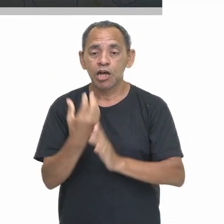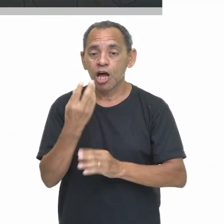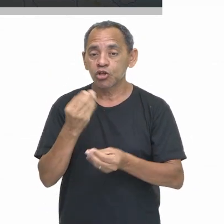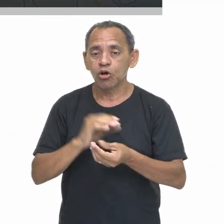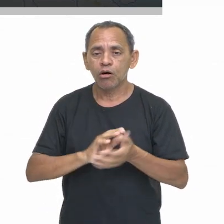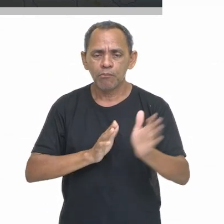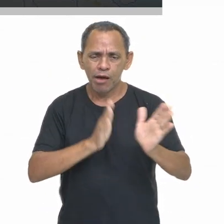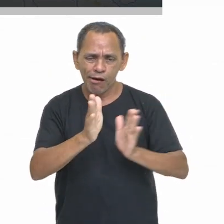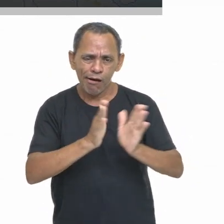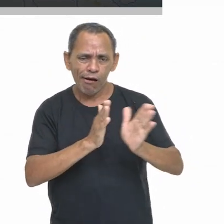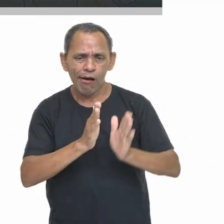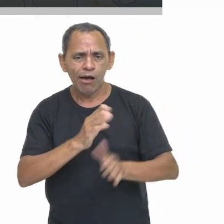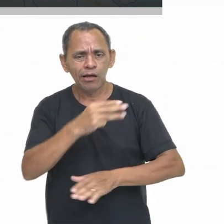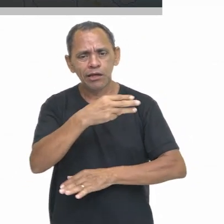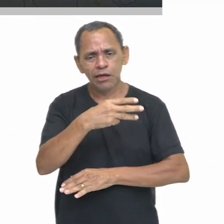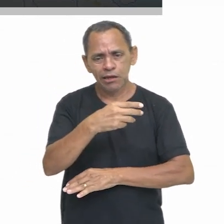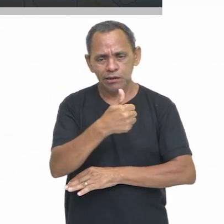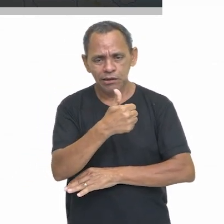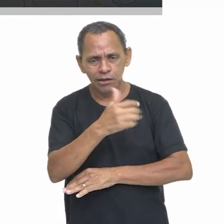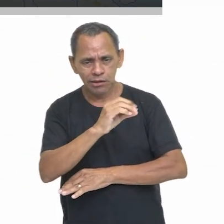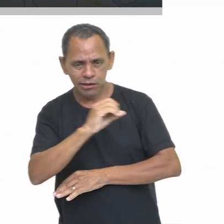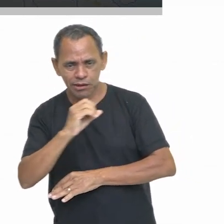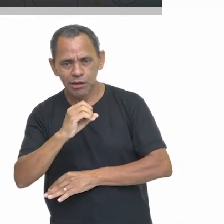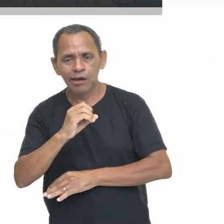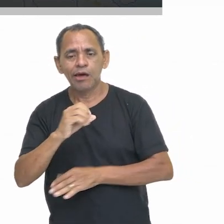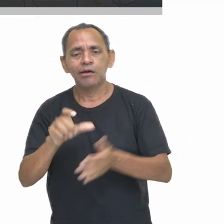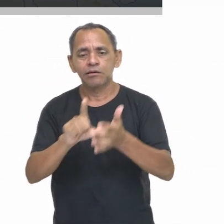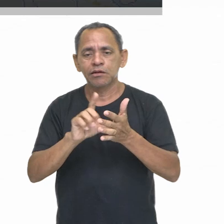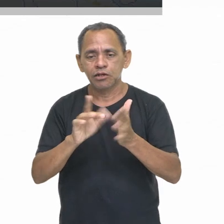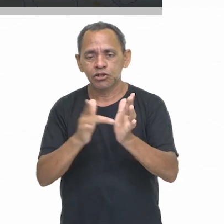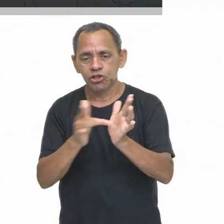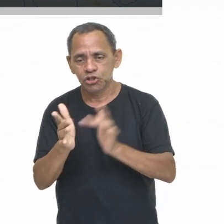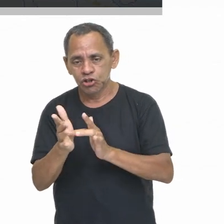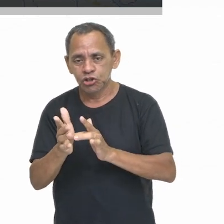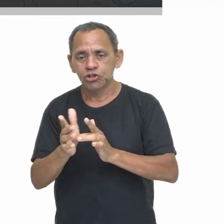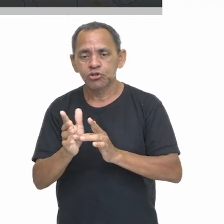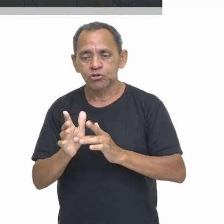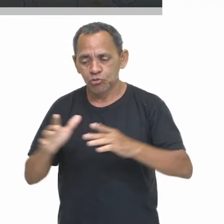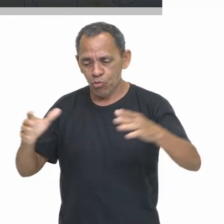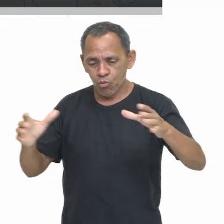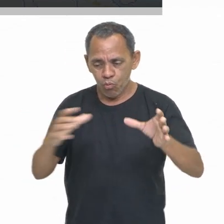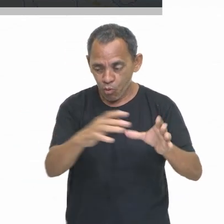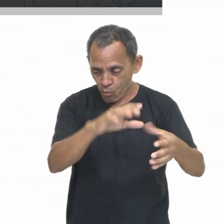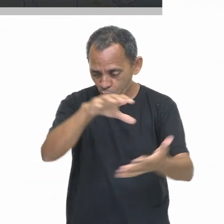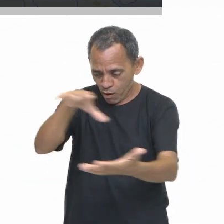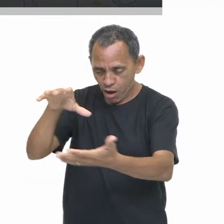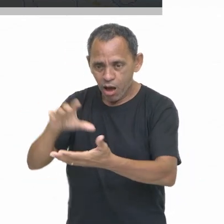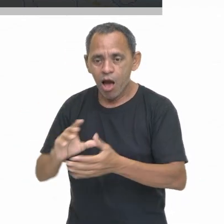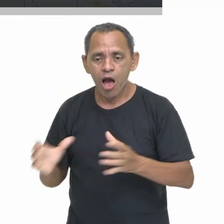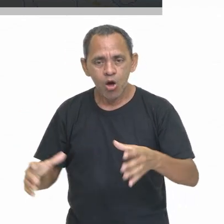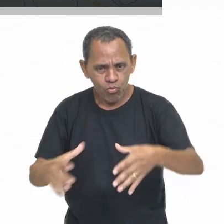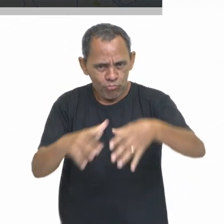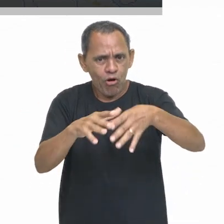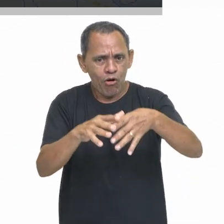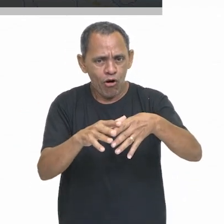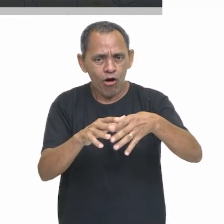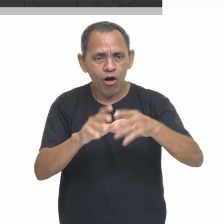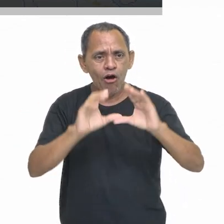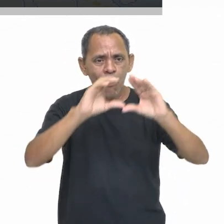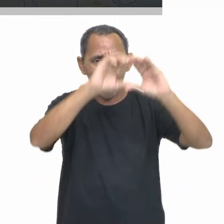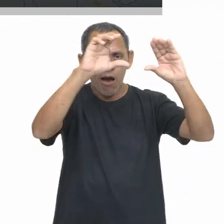de 3100 a.C., com a unificação do Alto e Baixo Egito,